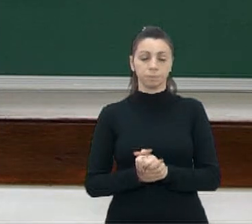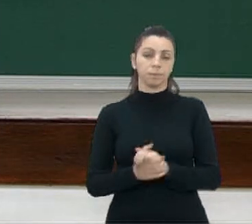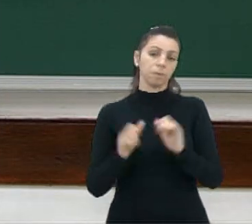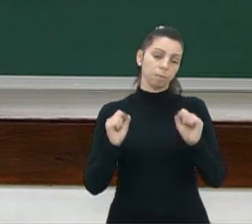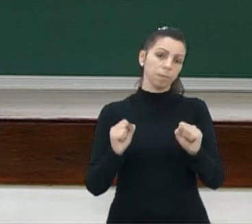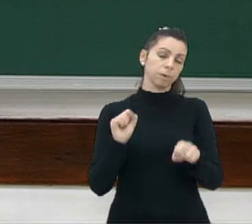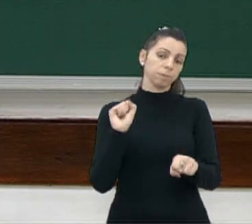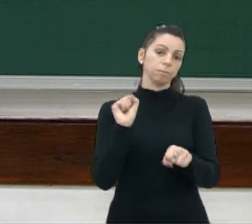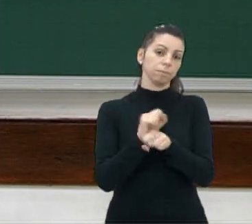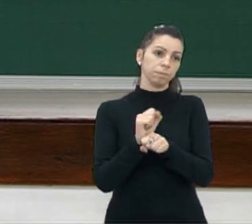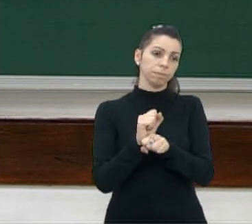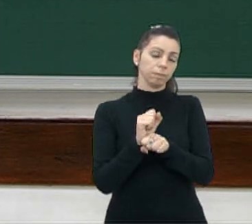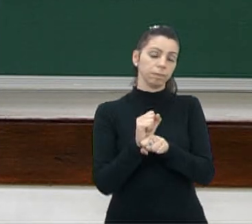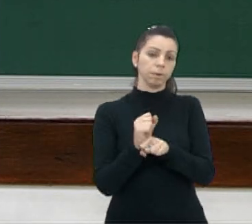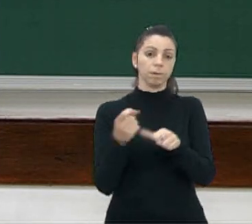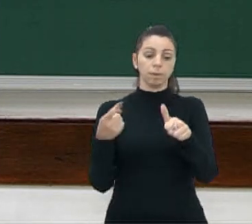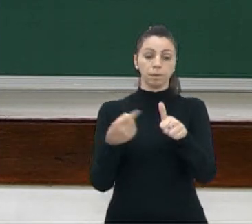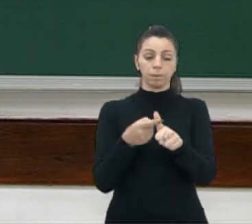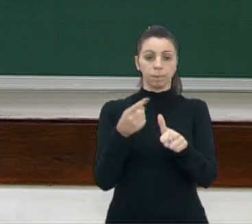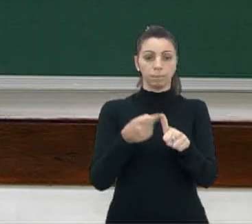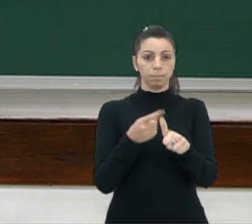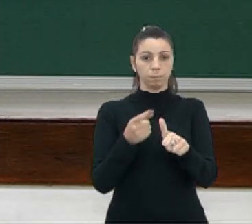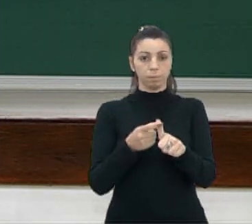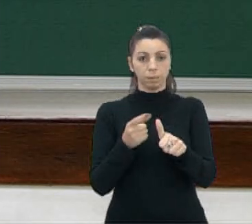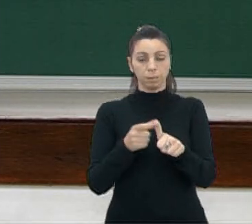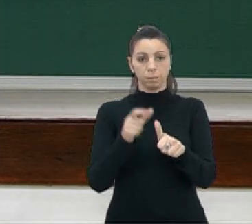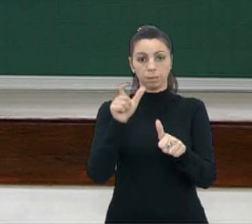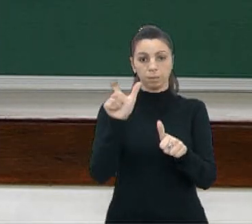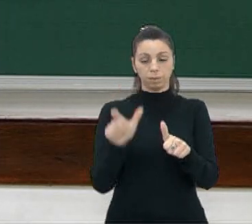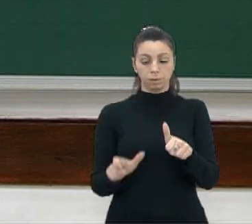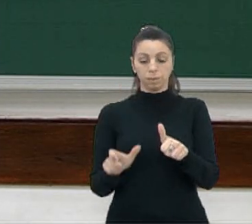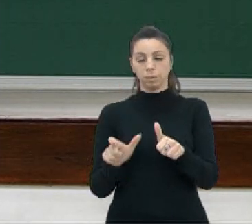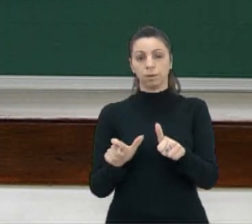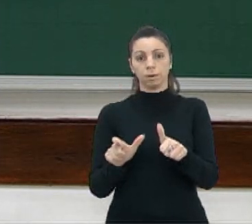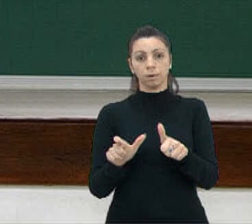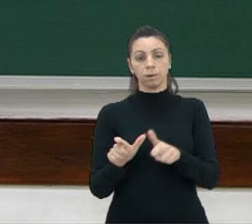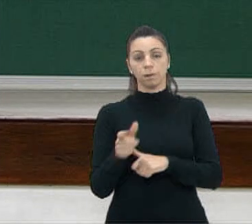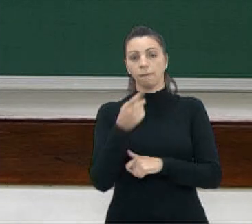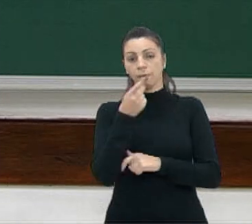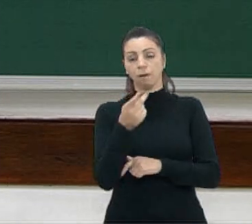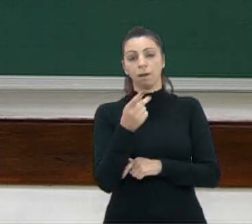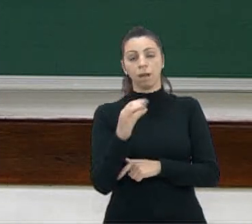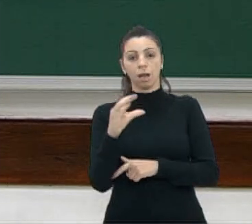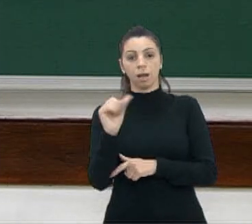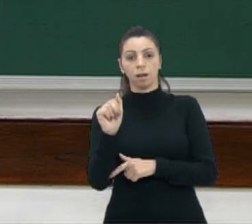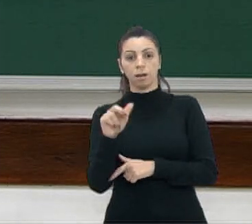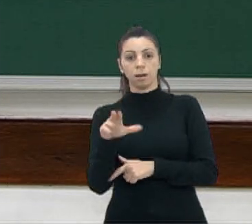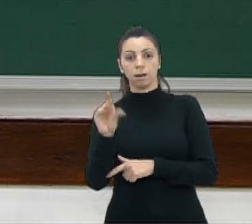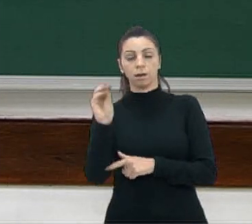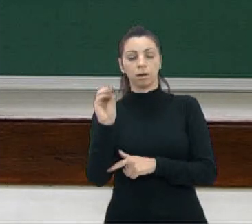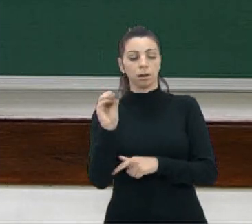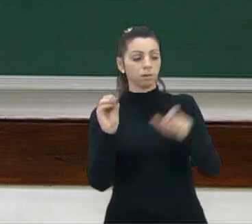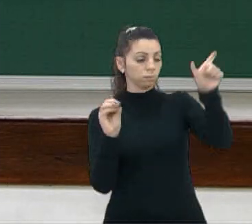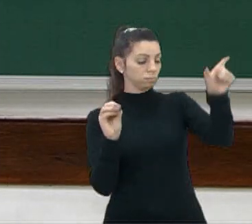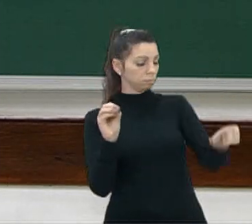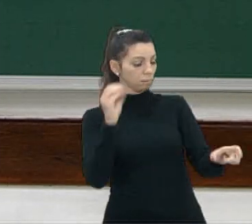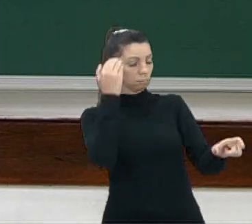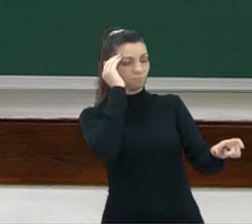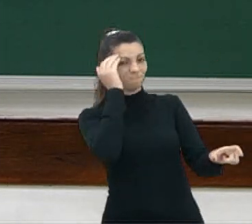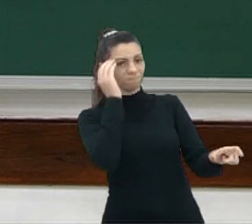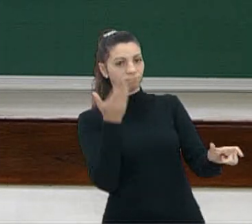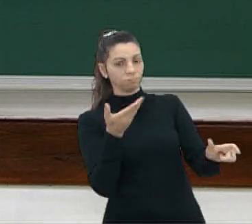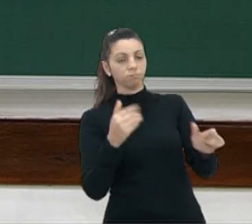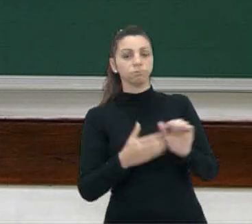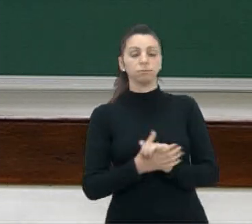poderia parar. O primeiro personagem falava de um Carlos. Pronto. E depois, seu interlocutor não entendeu. Pronto.